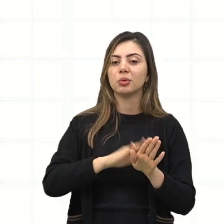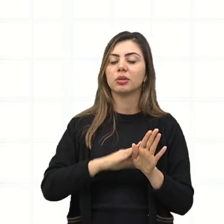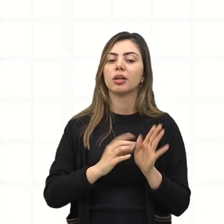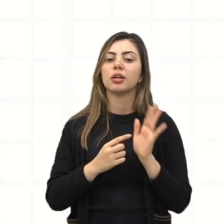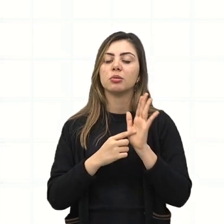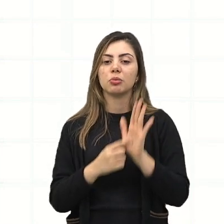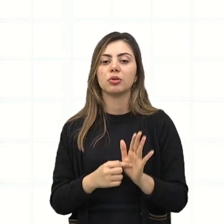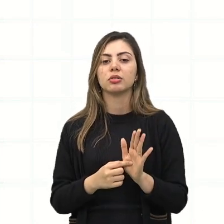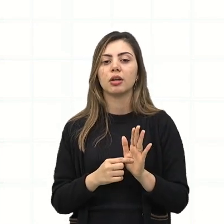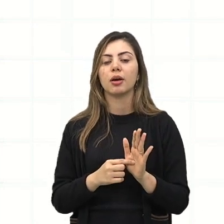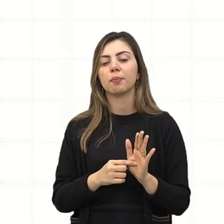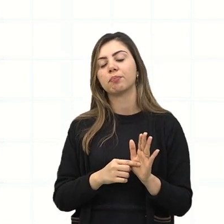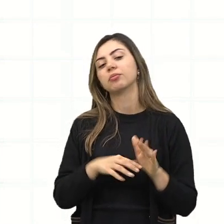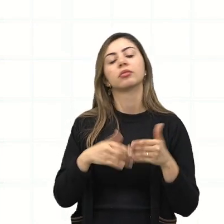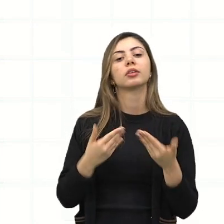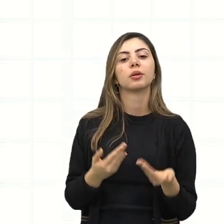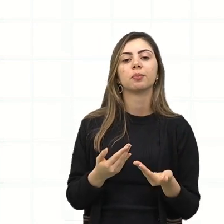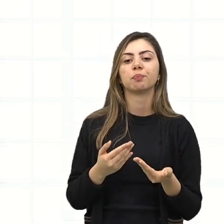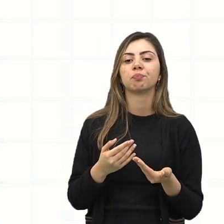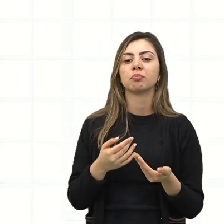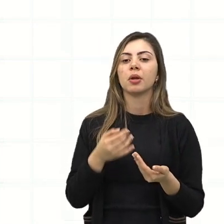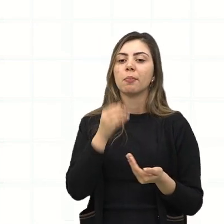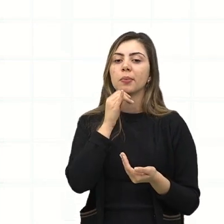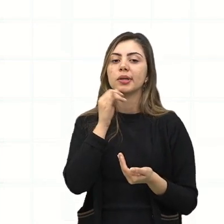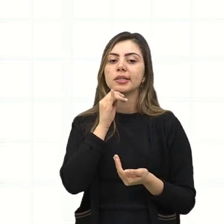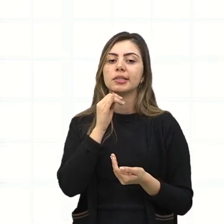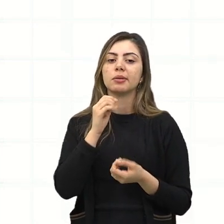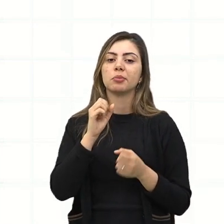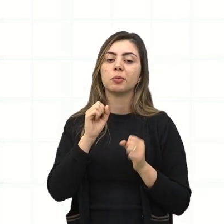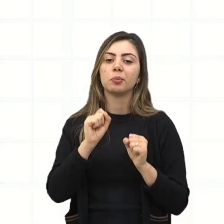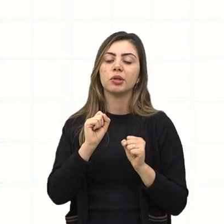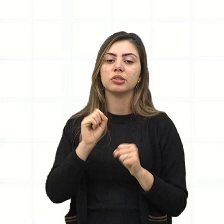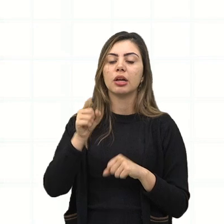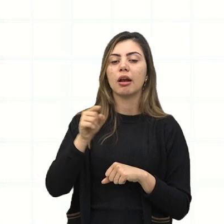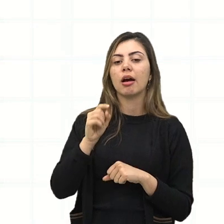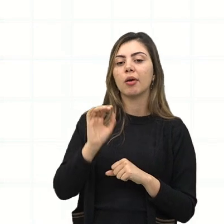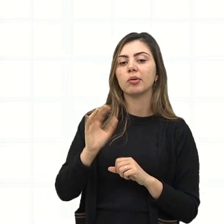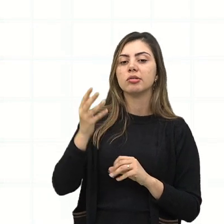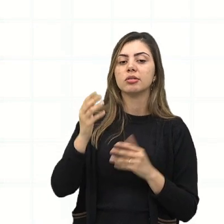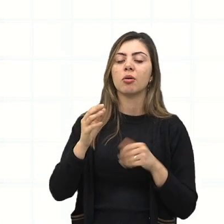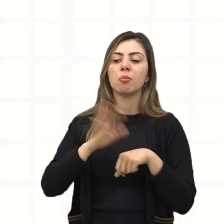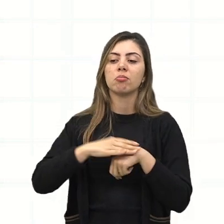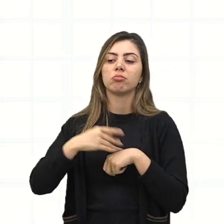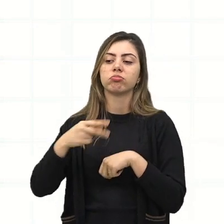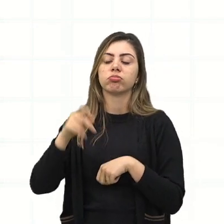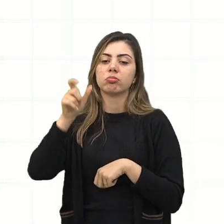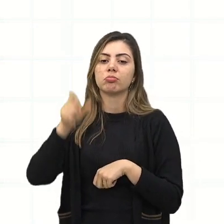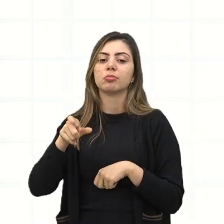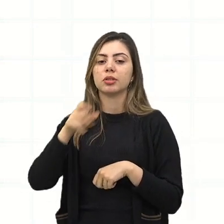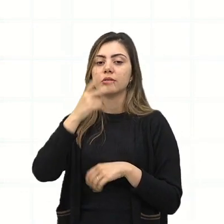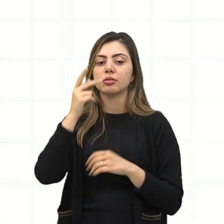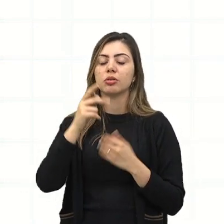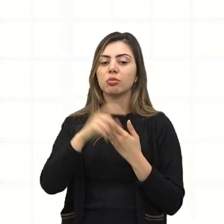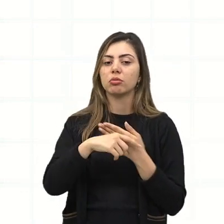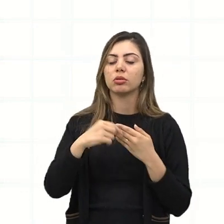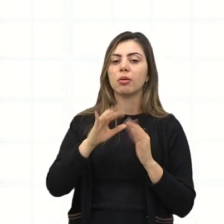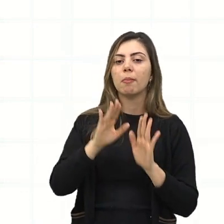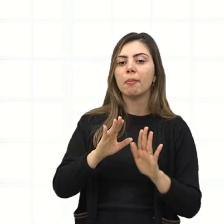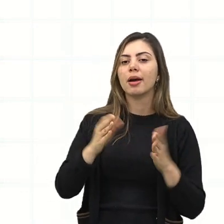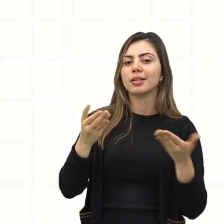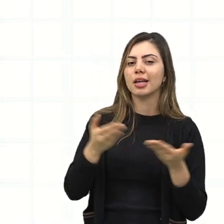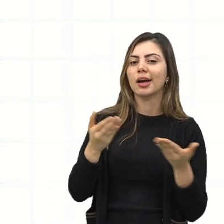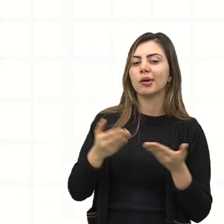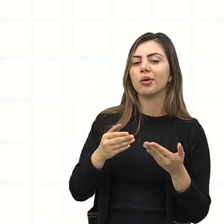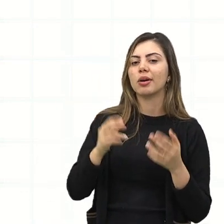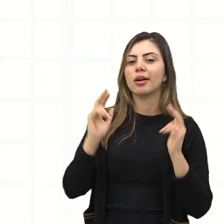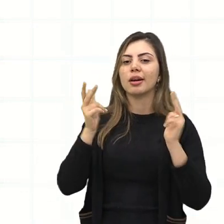a pouco. Então é narrado um evento cotidiano que pode não envolver tensões, dependendo da escolha do autor. A de aventura, ok, eu posso ter essas tensões,